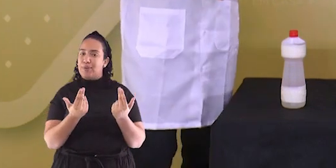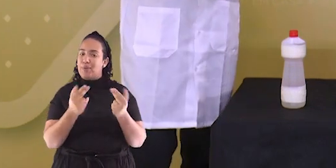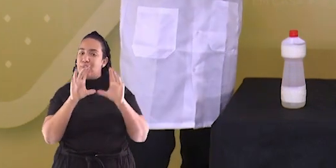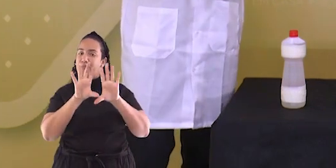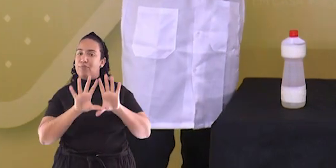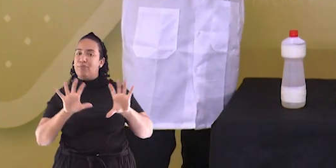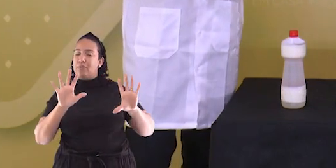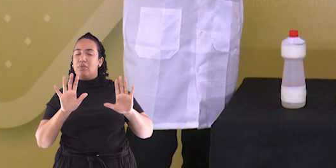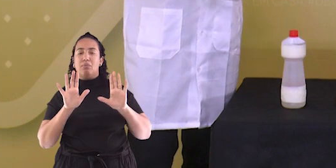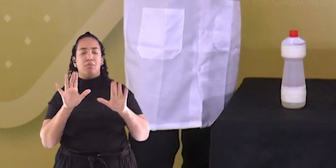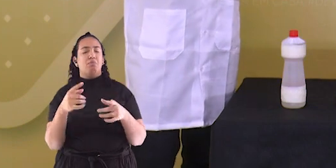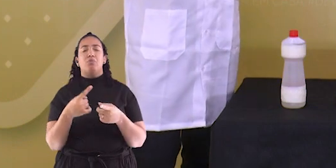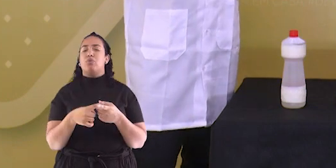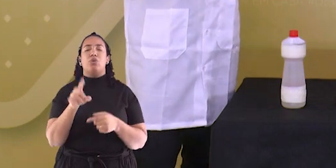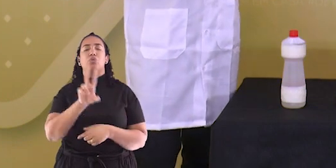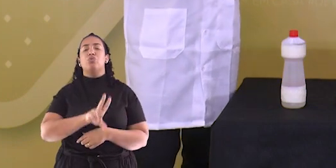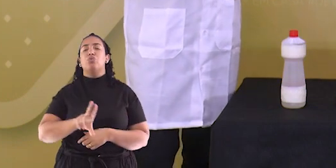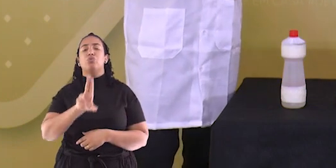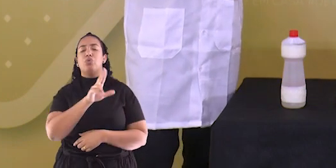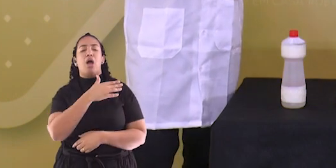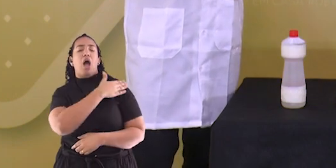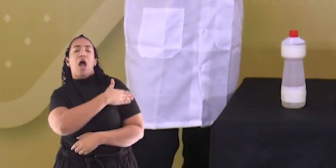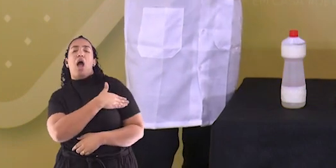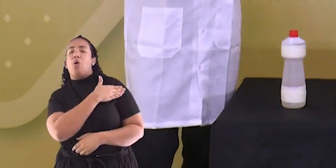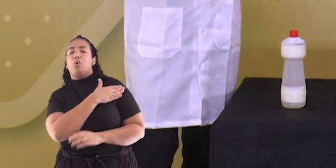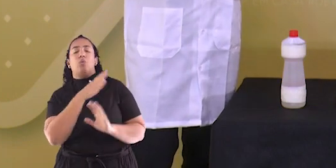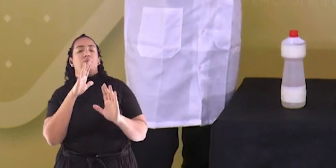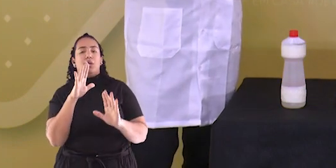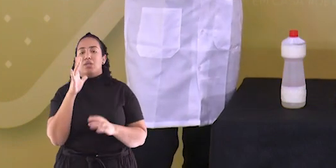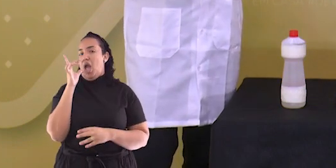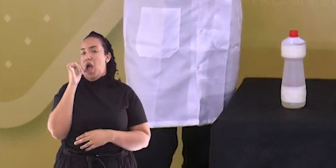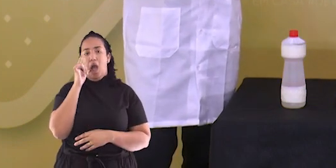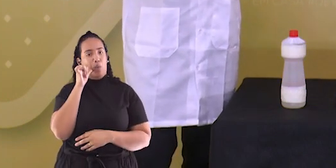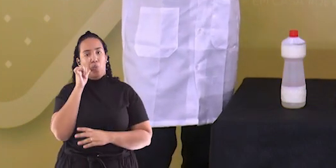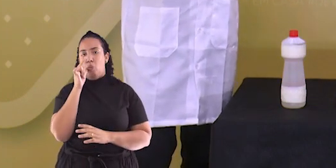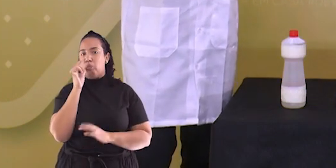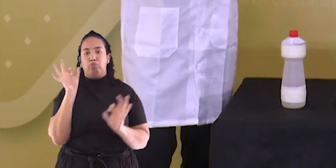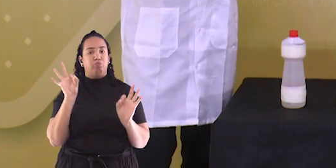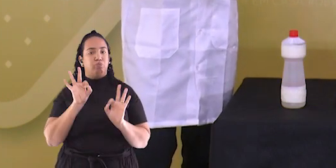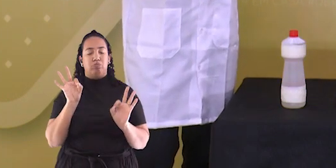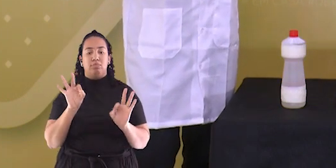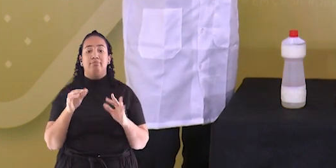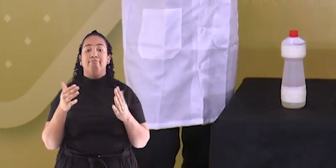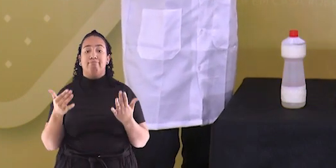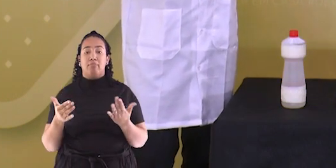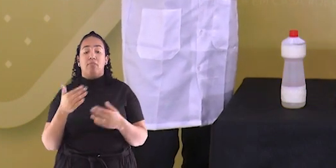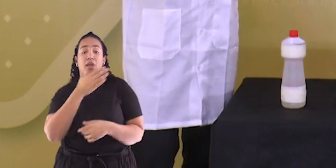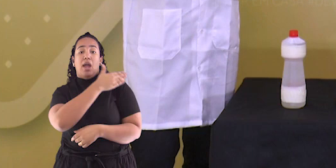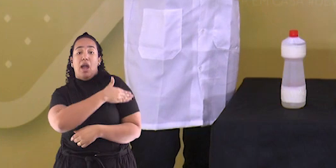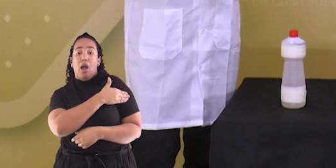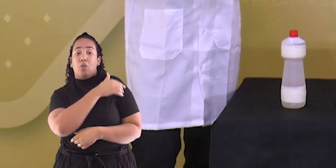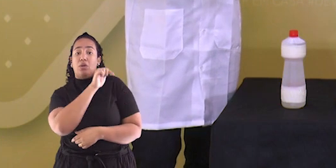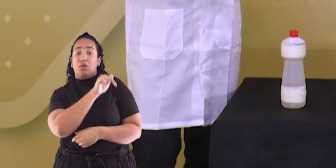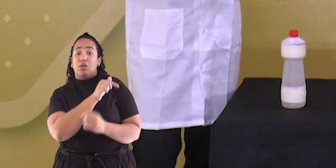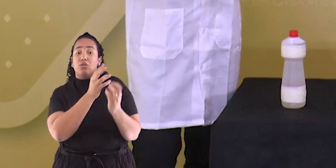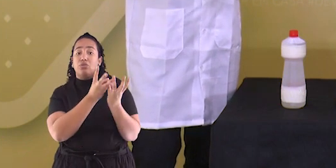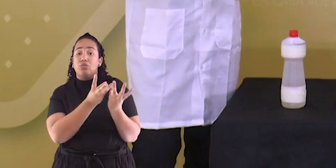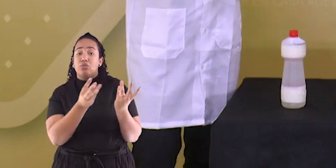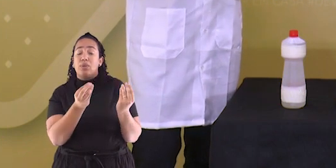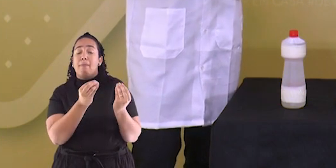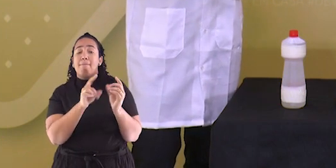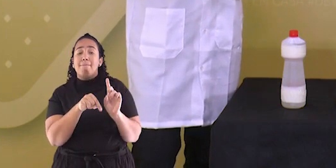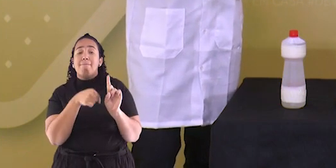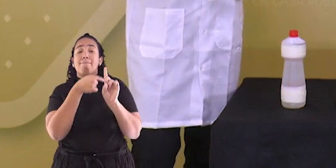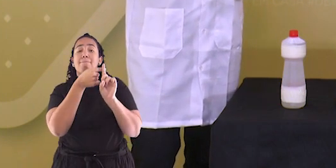usou álcool e não água, hein? É uma excelente pergunta, Stefano. Usamos álcool porque ele é uma substância muito mais volátil que a água.